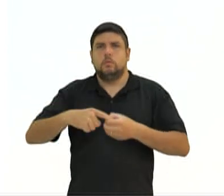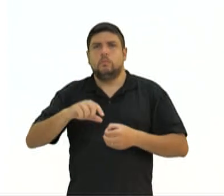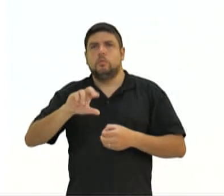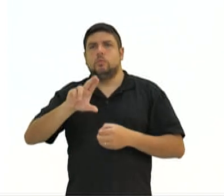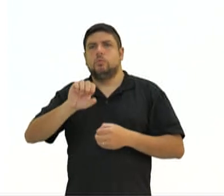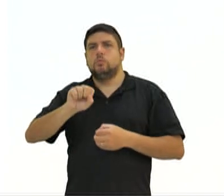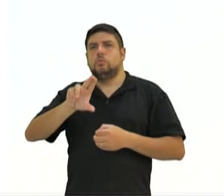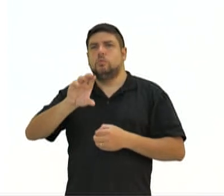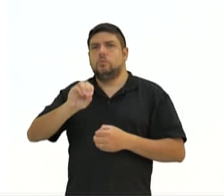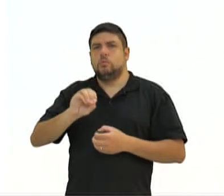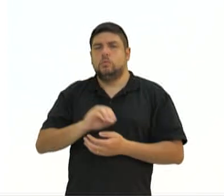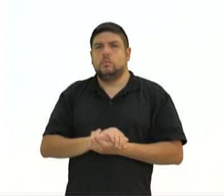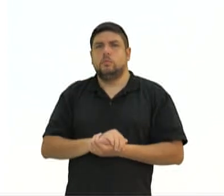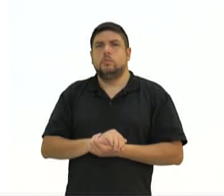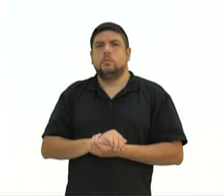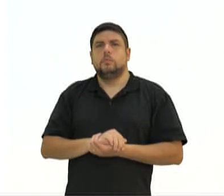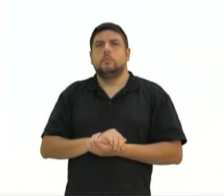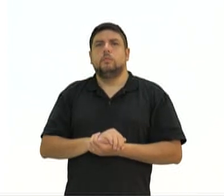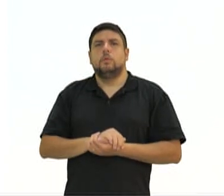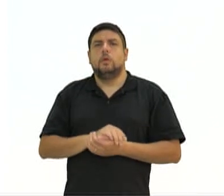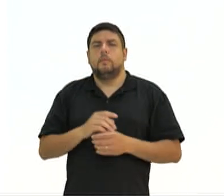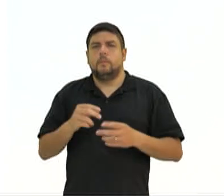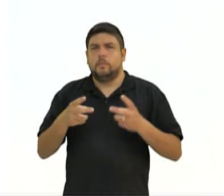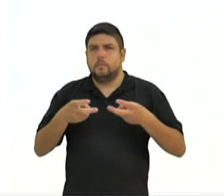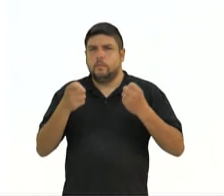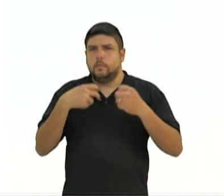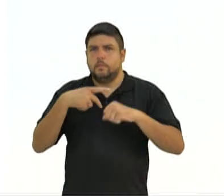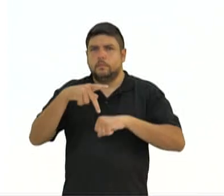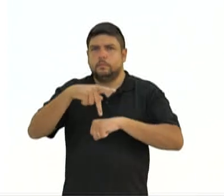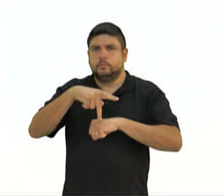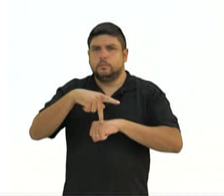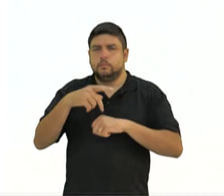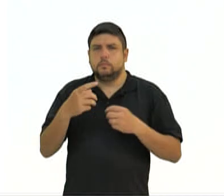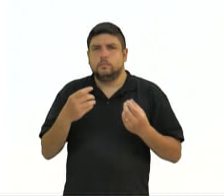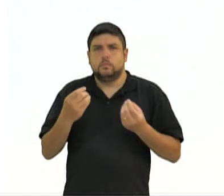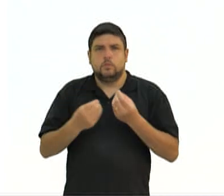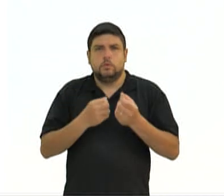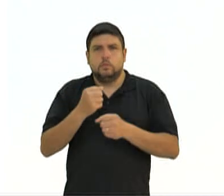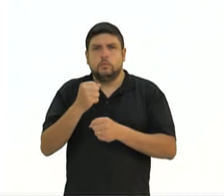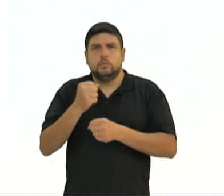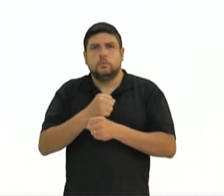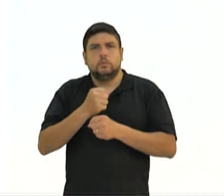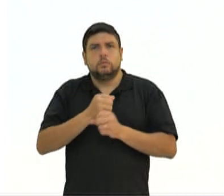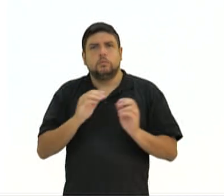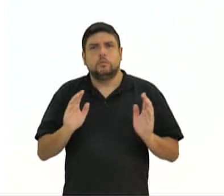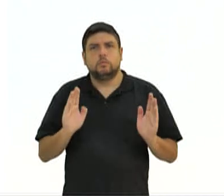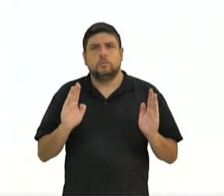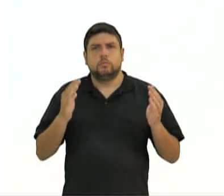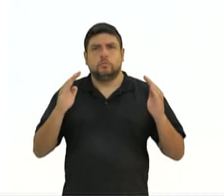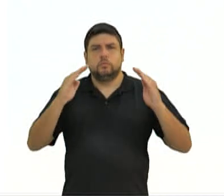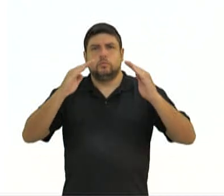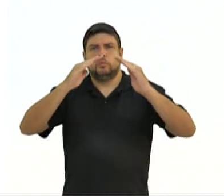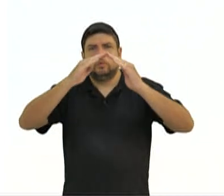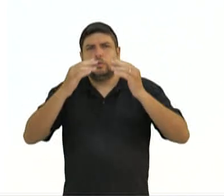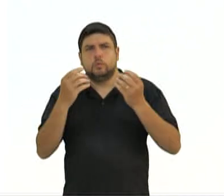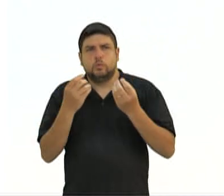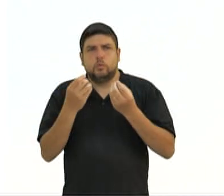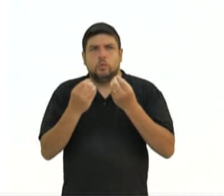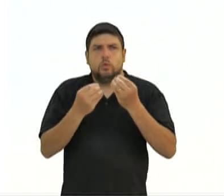Peru. Então, olha aqui as formas das pedras, né? As construções, a parte da